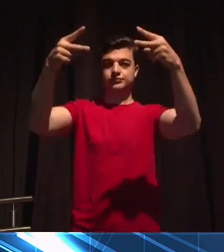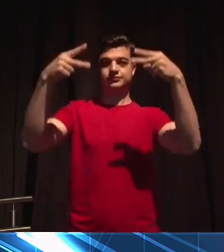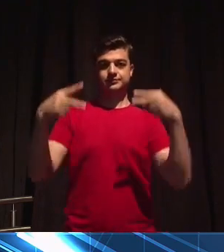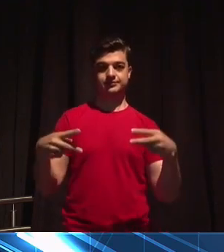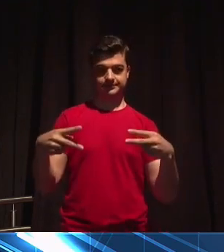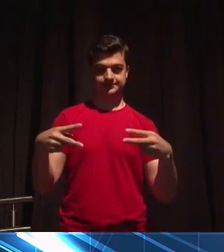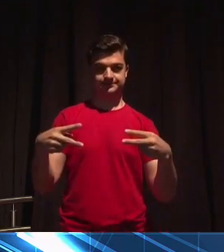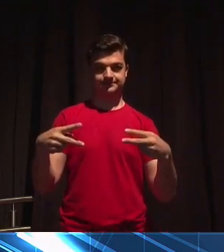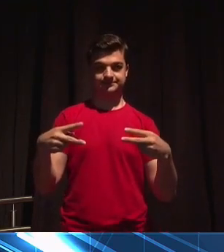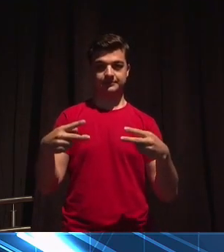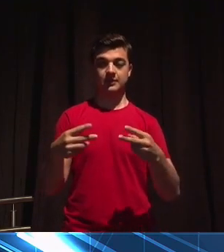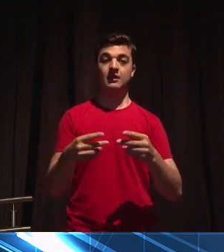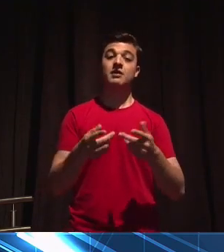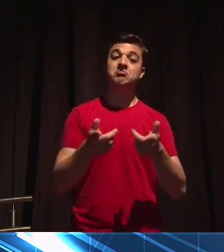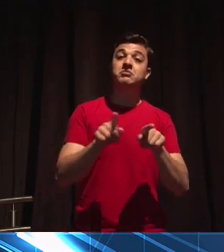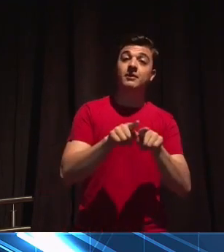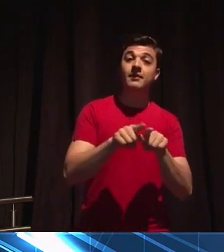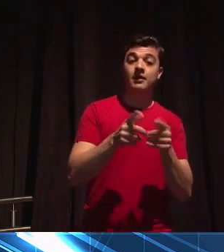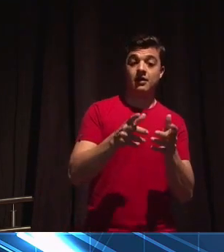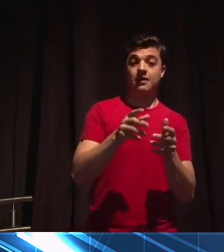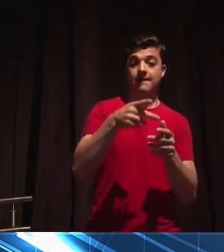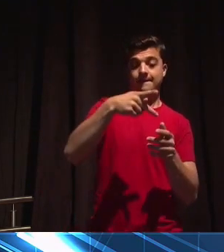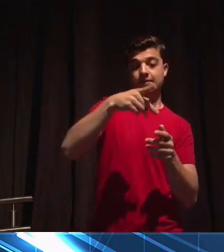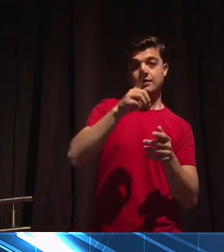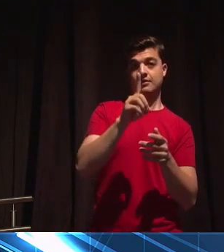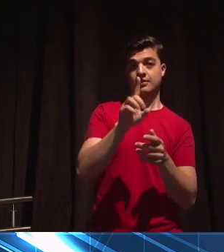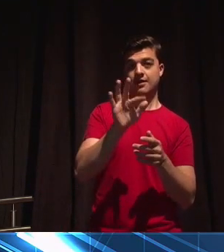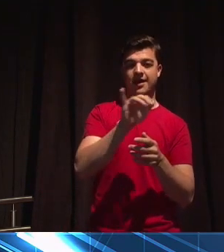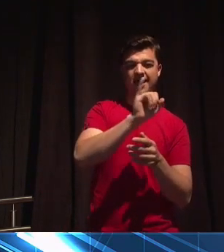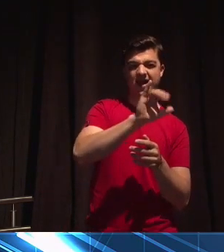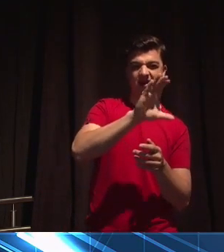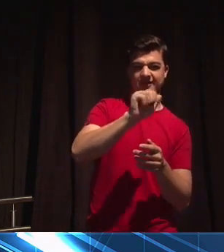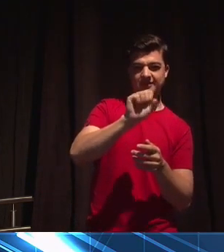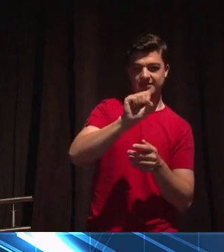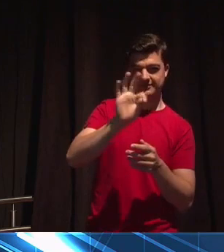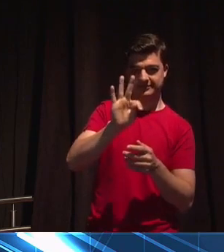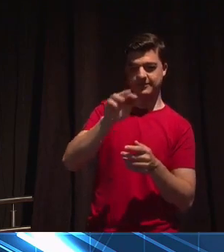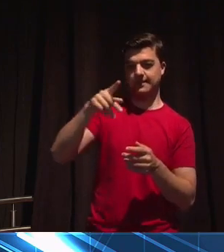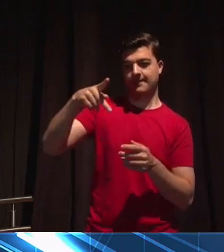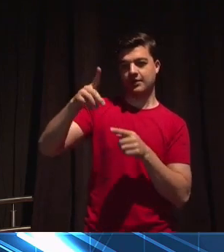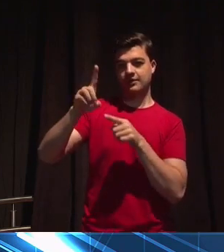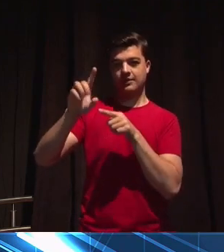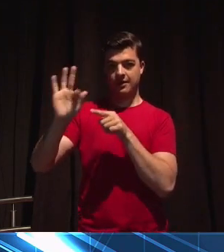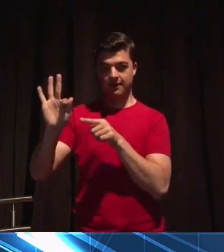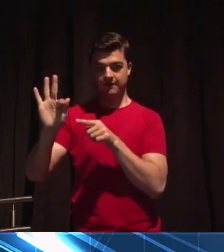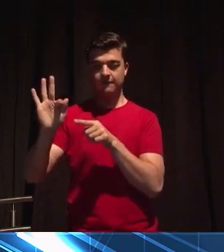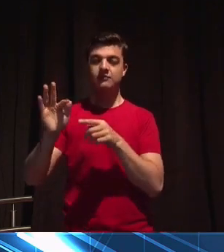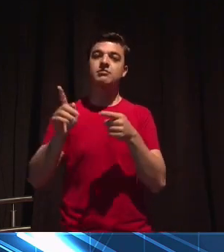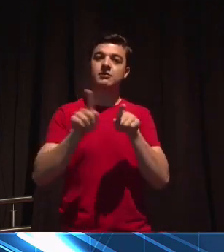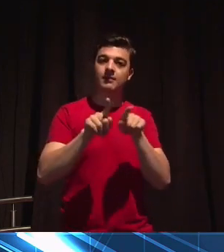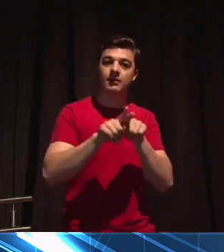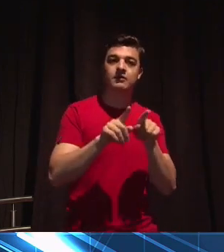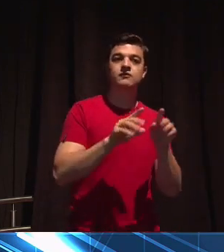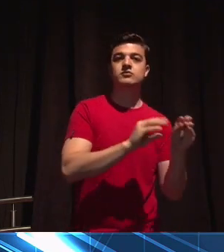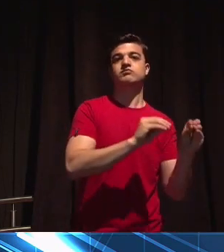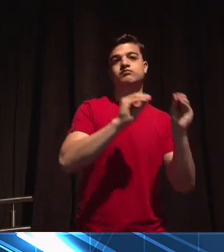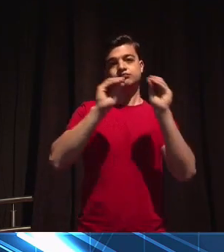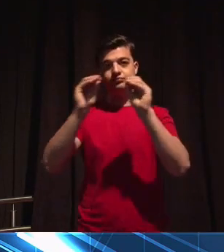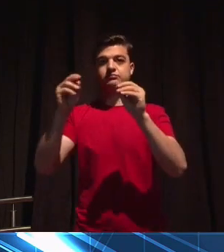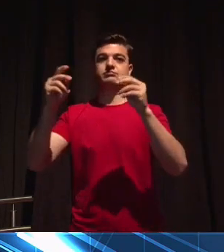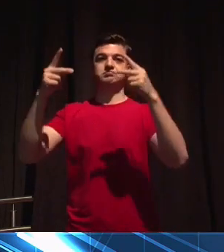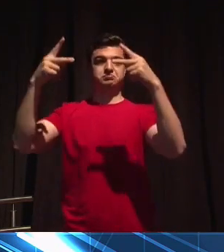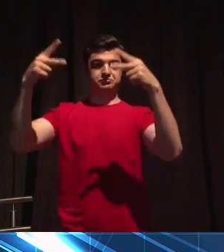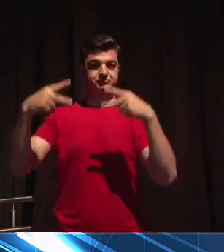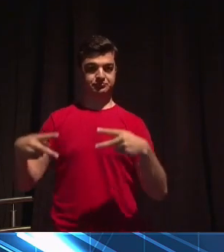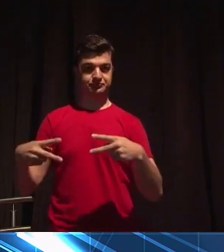o High Tech PDF eu extraio que usa o tex PDF para uma classe gerador PDF A mesma coisa para o Epub Lib